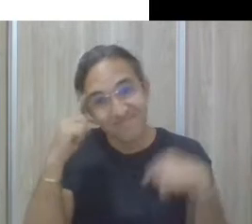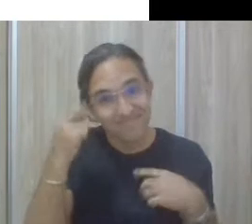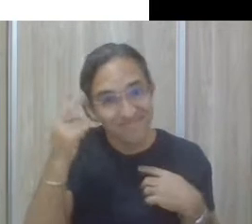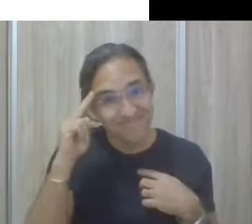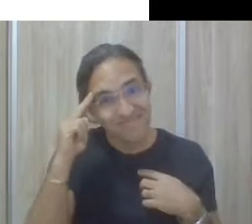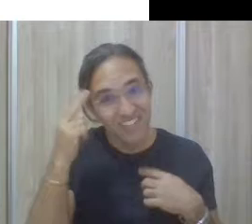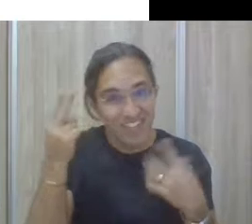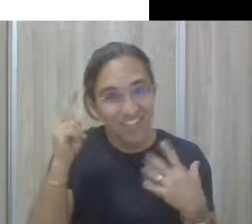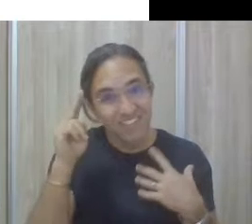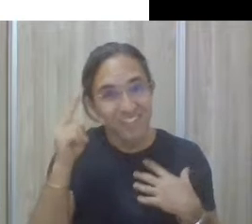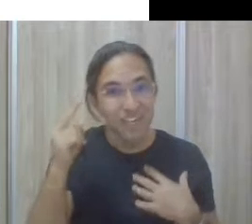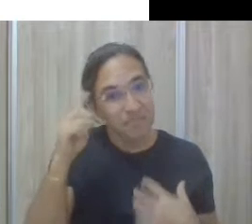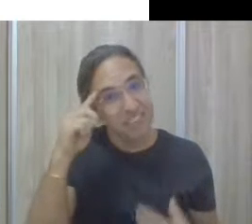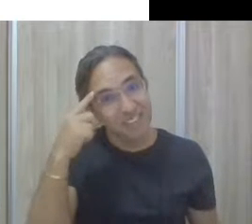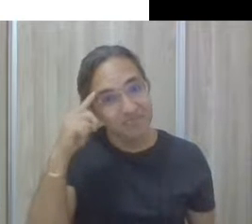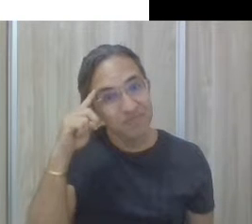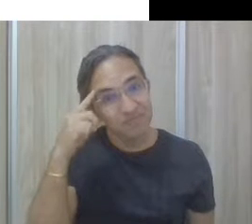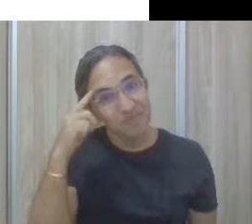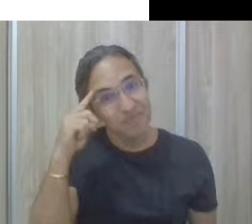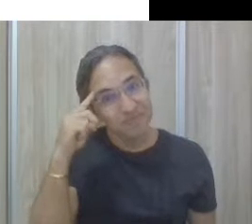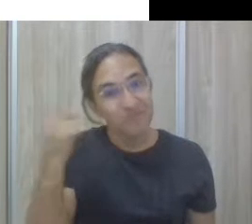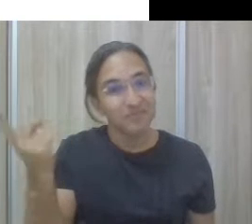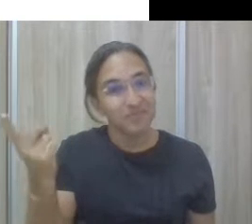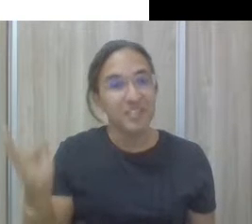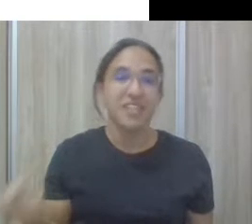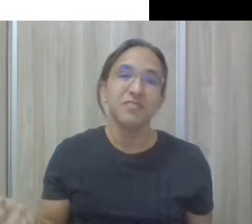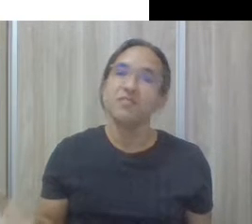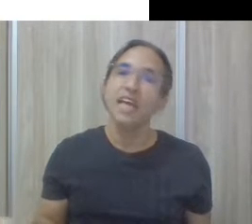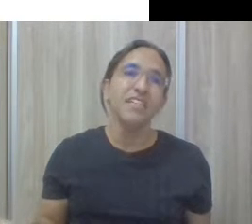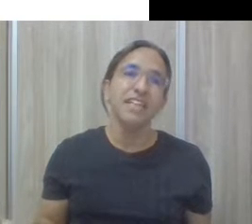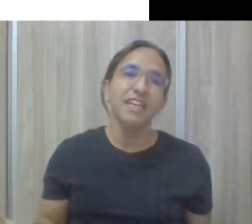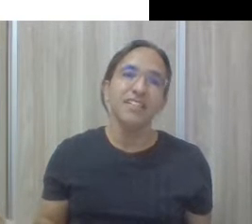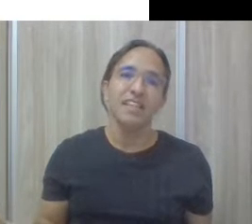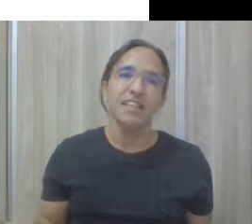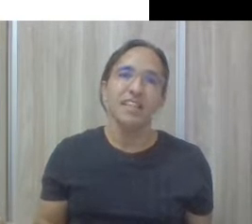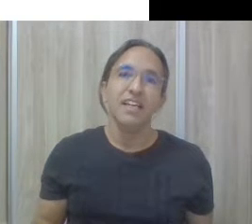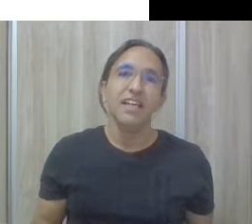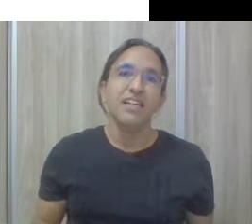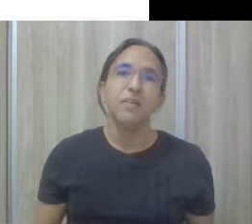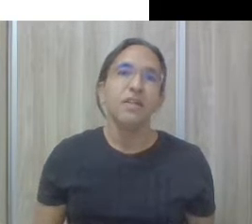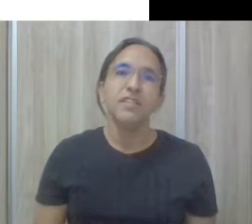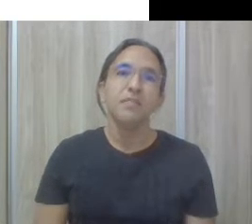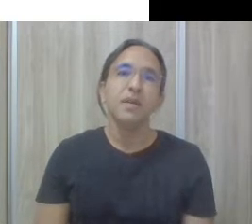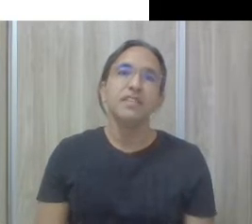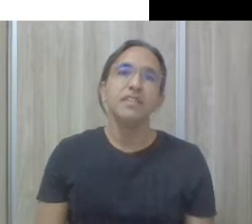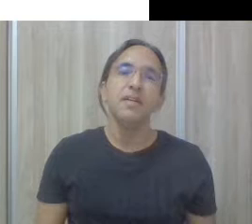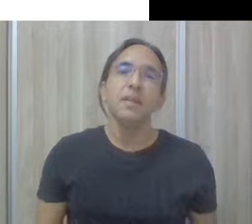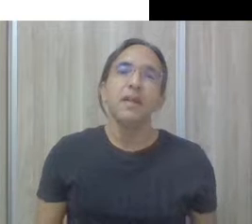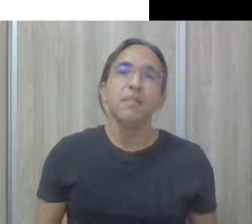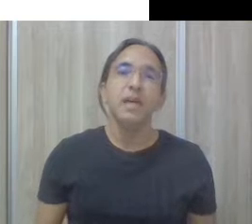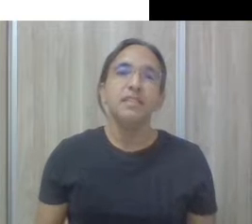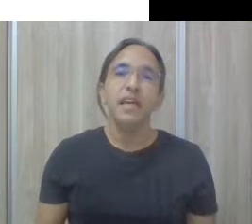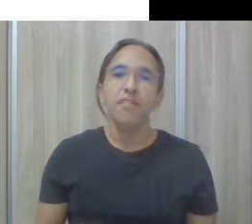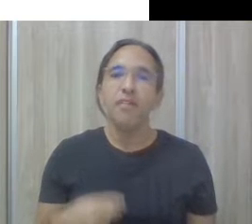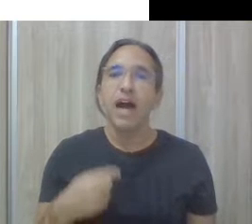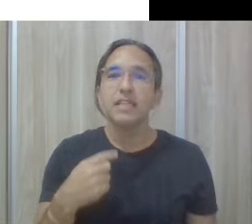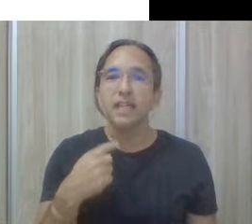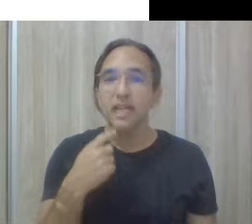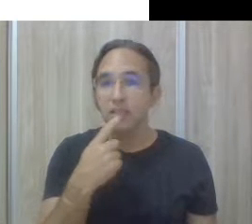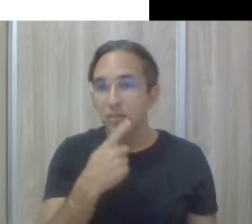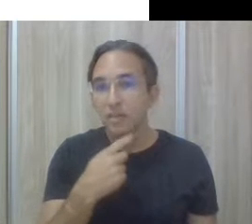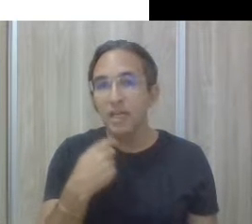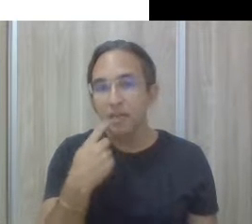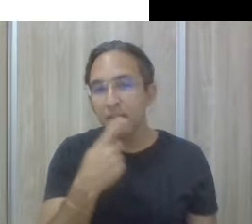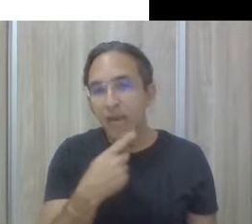Hum? Não é? O cara pensa assim, não tem jeito. Aí. Então, por isso que mesmo que ele